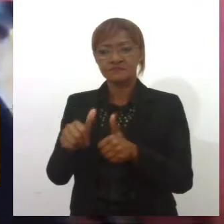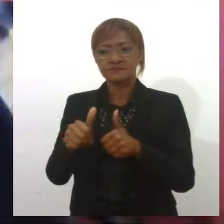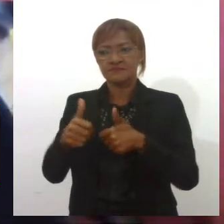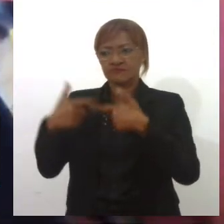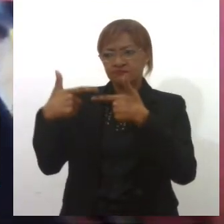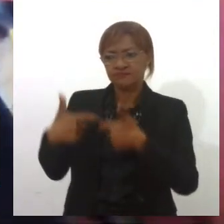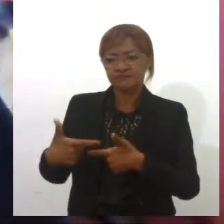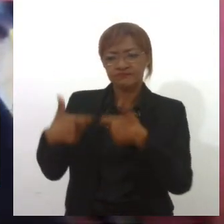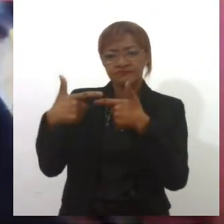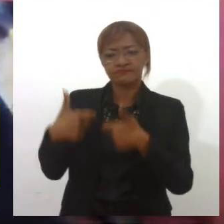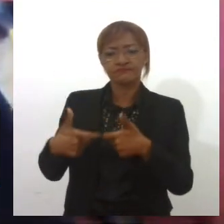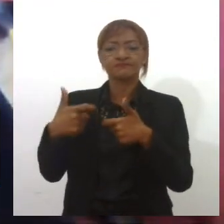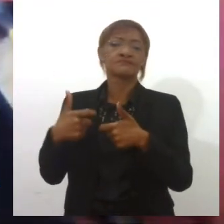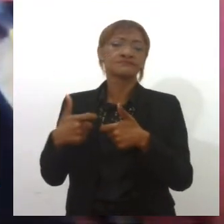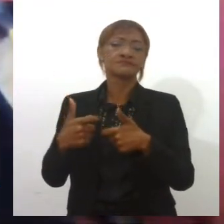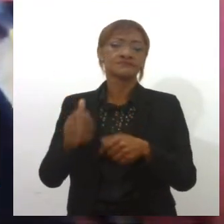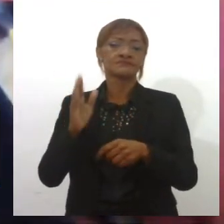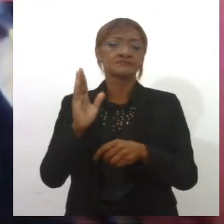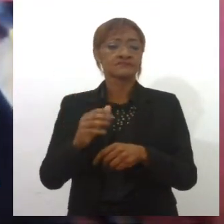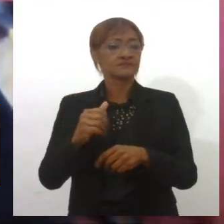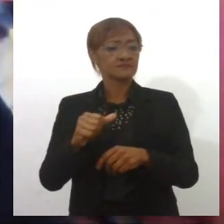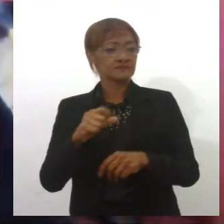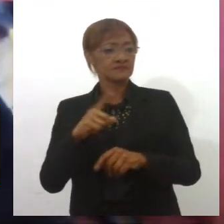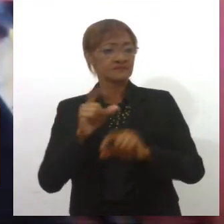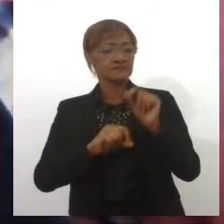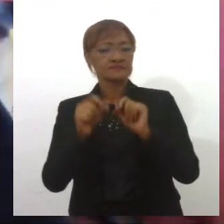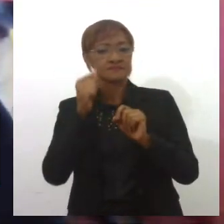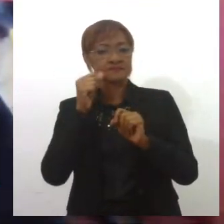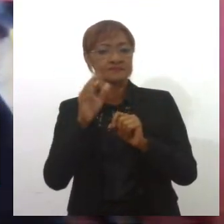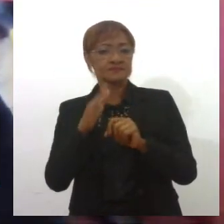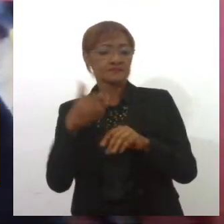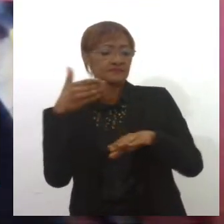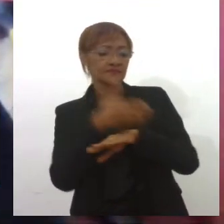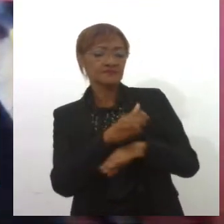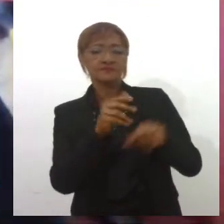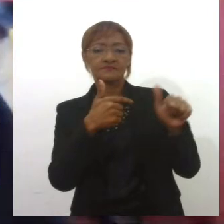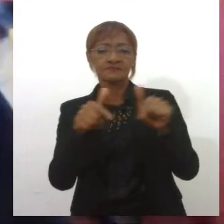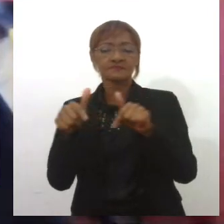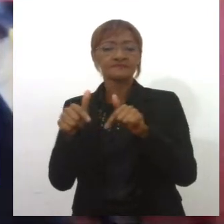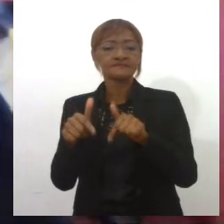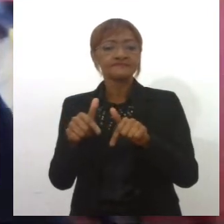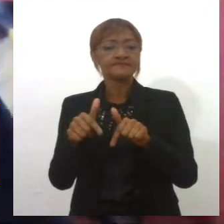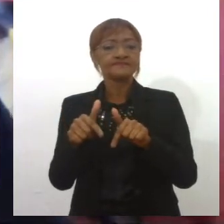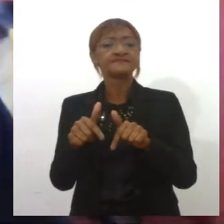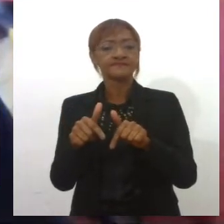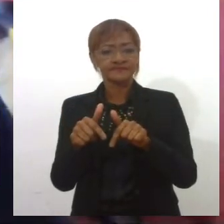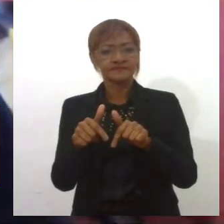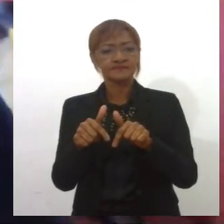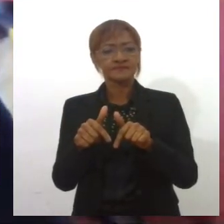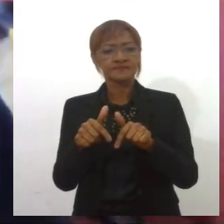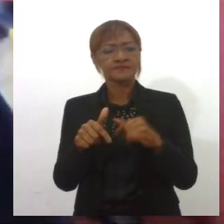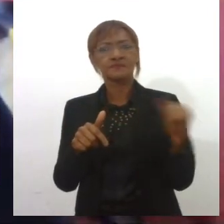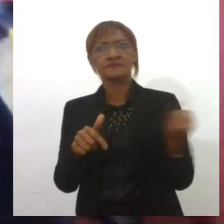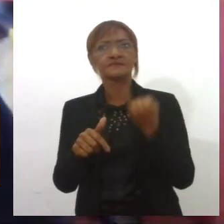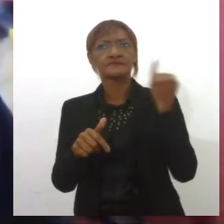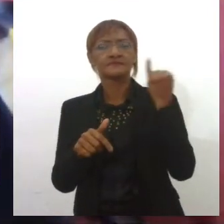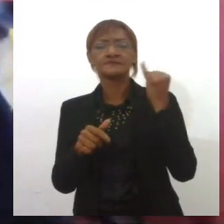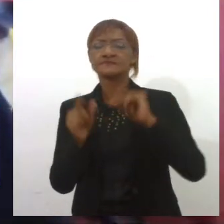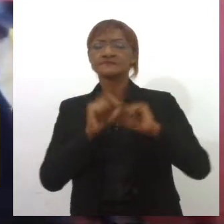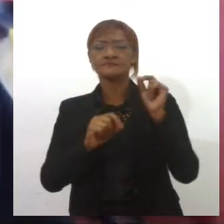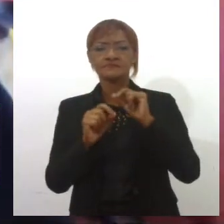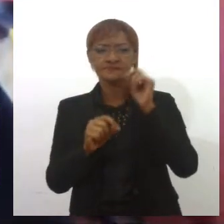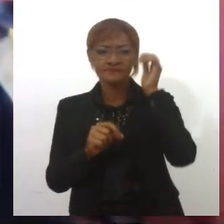a mulher já tinha saído, né, para o mercado de trabalho. Mas eu acho que isso é importante, mas não é o fundamental, assim, no